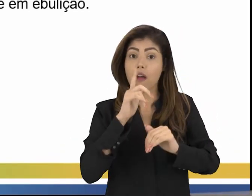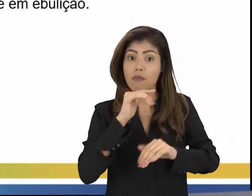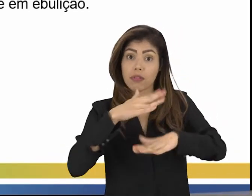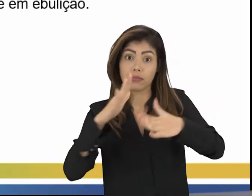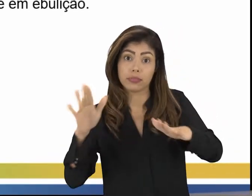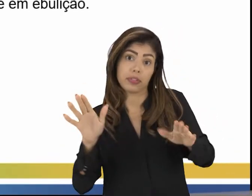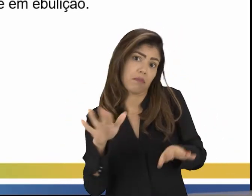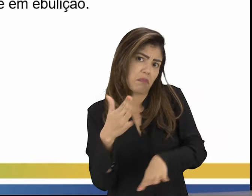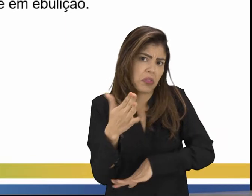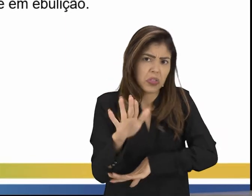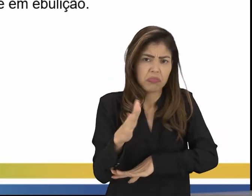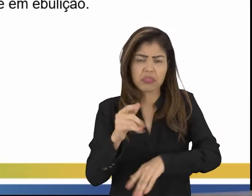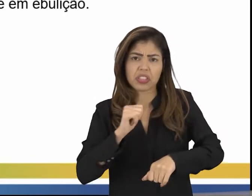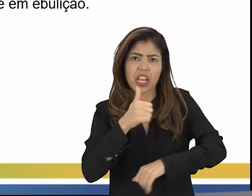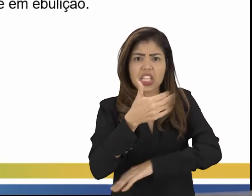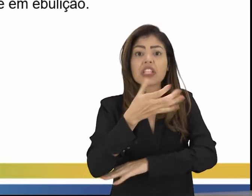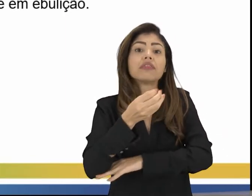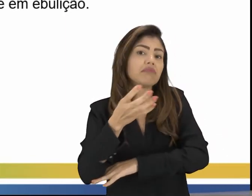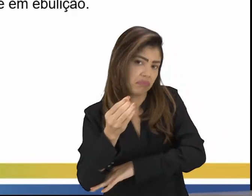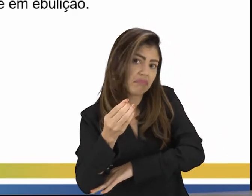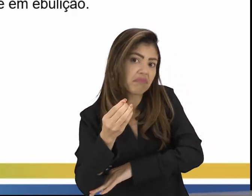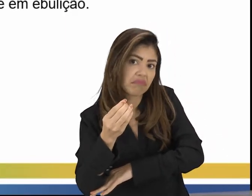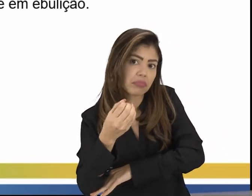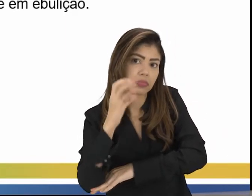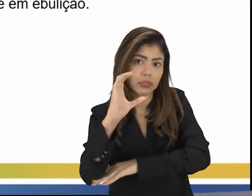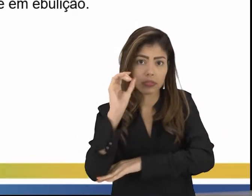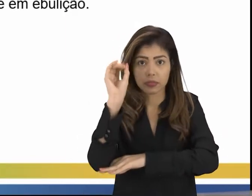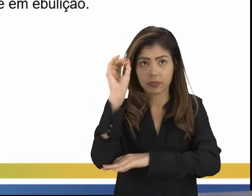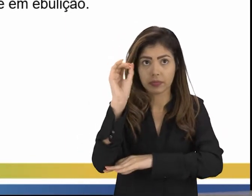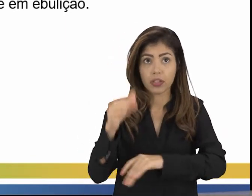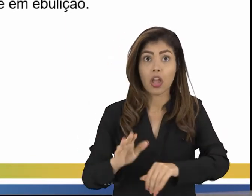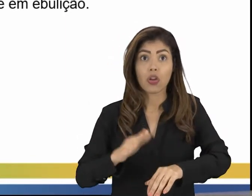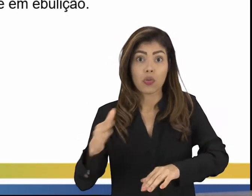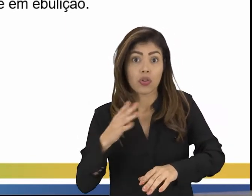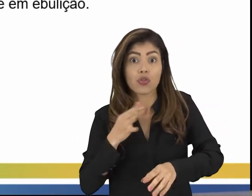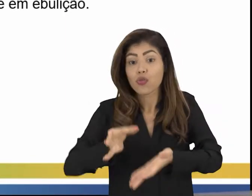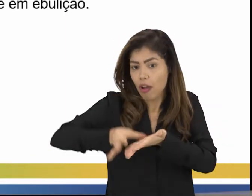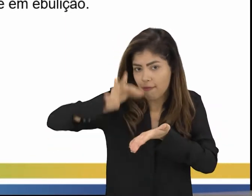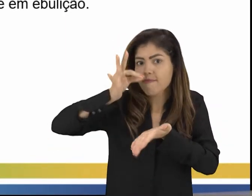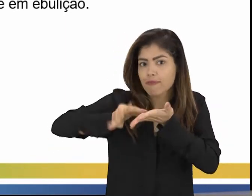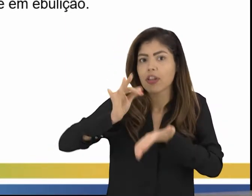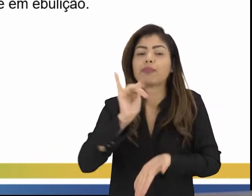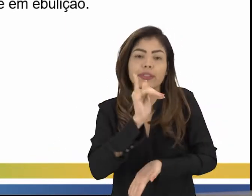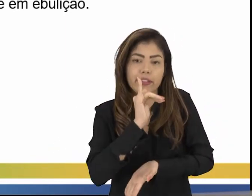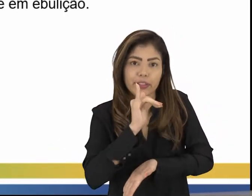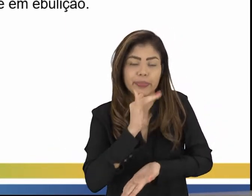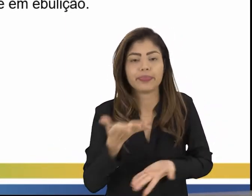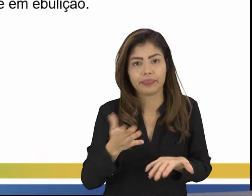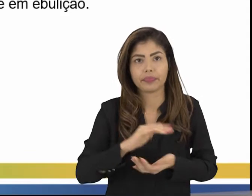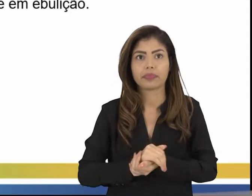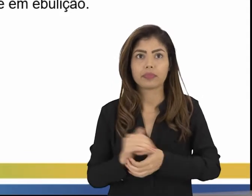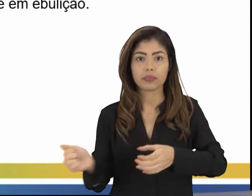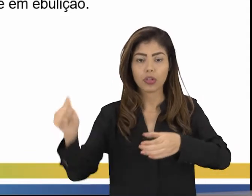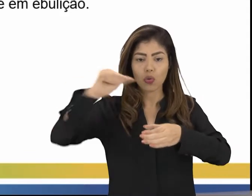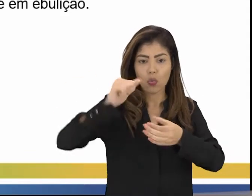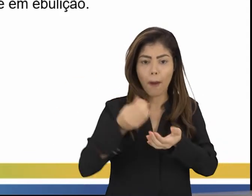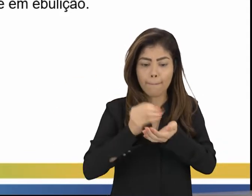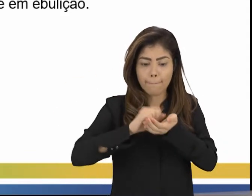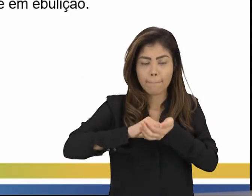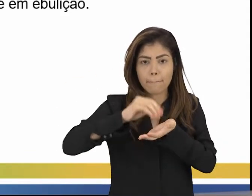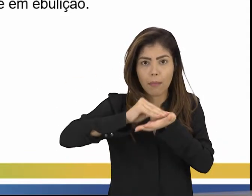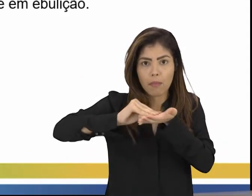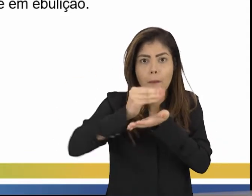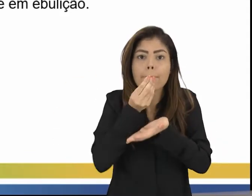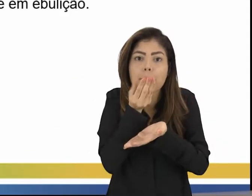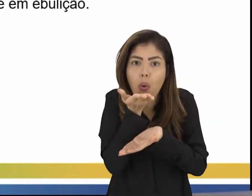essa temperatura de ebulição aí é 100 graus Celsius. Na preparação do café, por exemplo, você adiciona o pó do café e